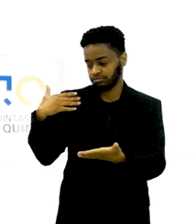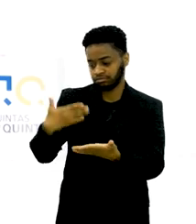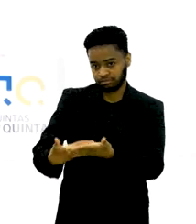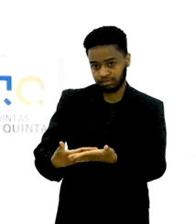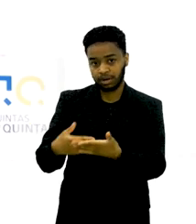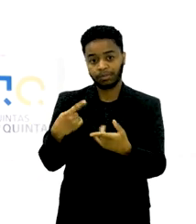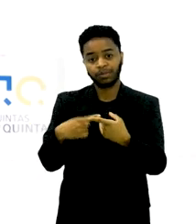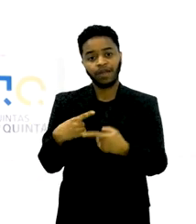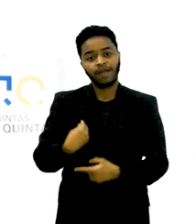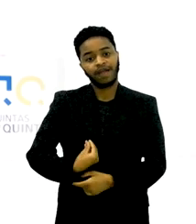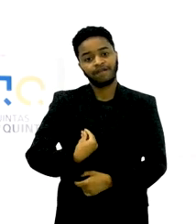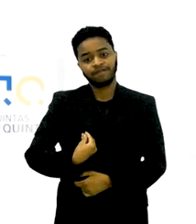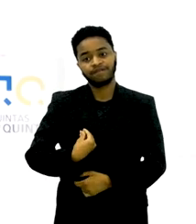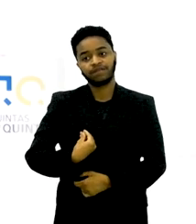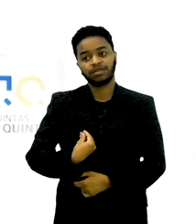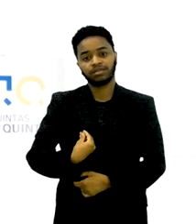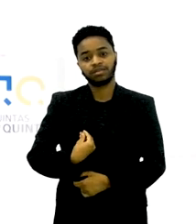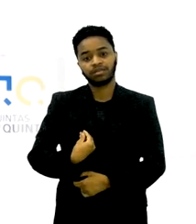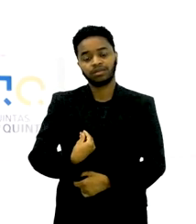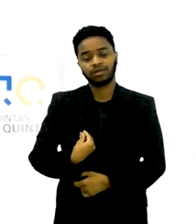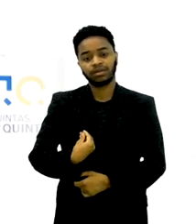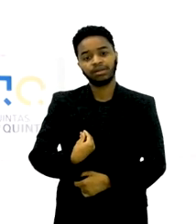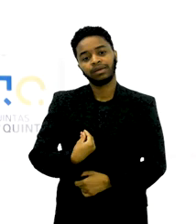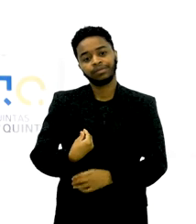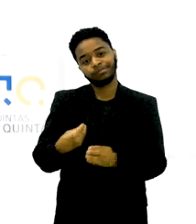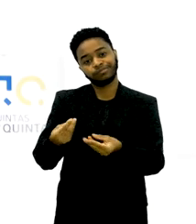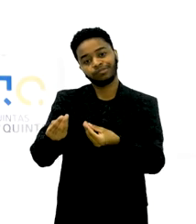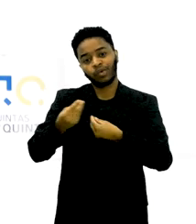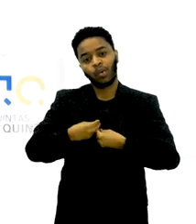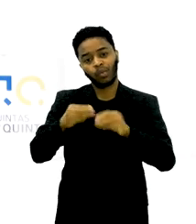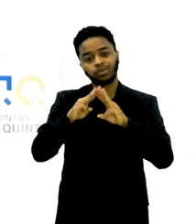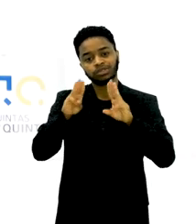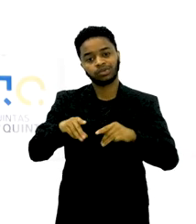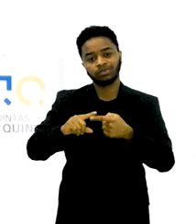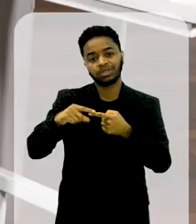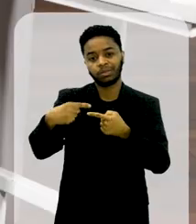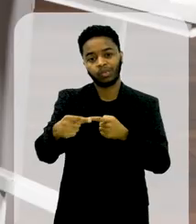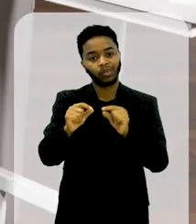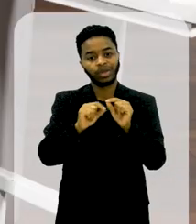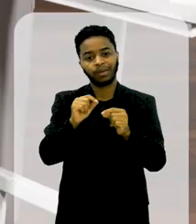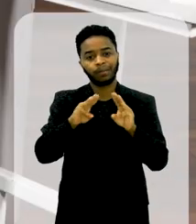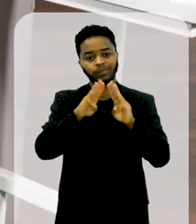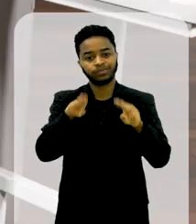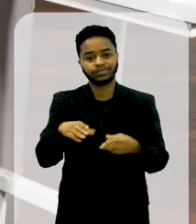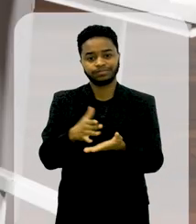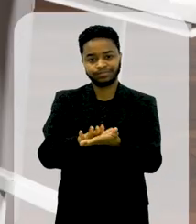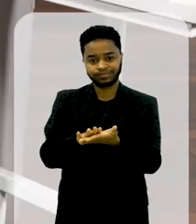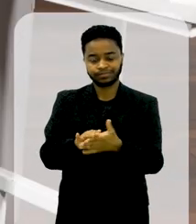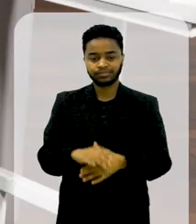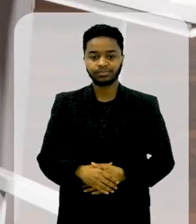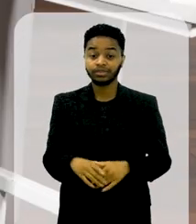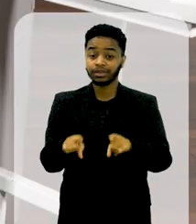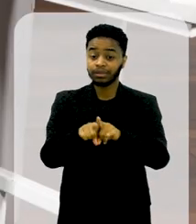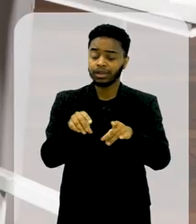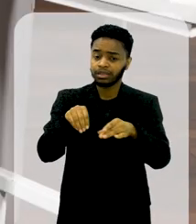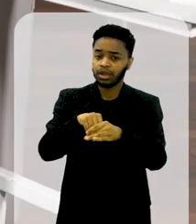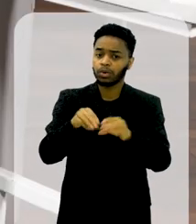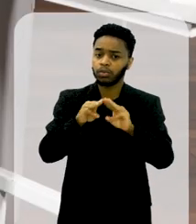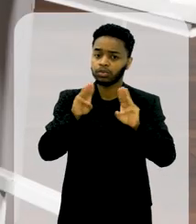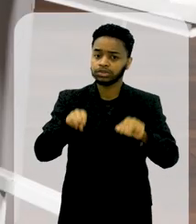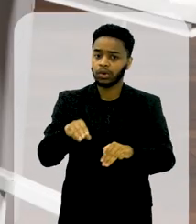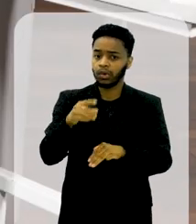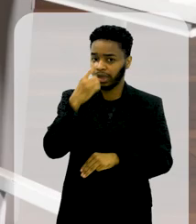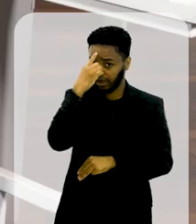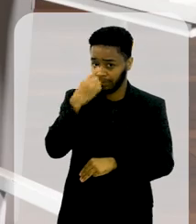percurso a vida me reservava um museu lá na frente que é o museu do Samba Museu do Samba e dentro do Museu da armagem do Samba